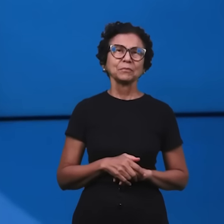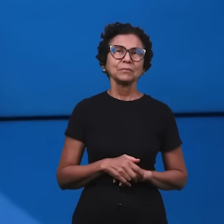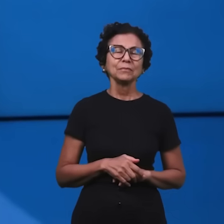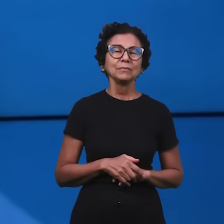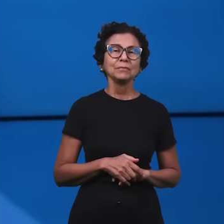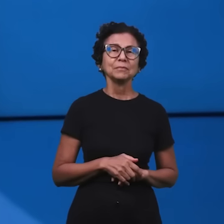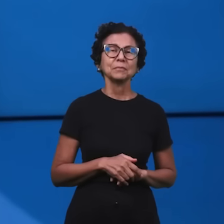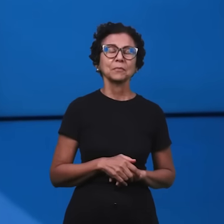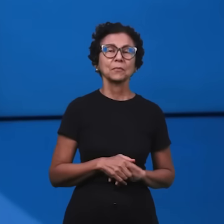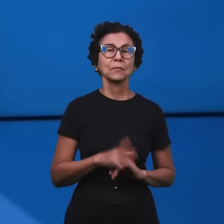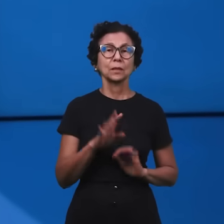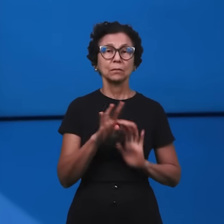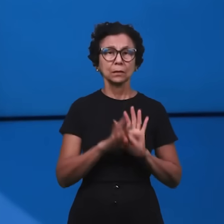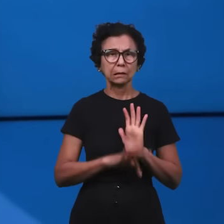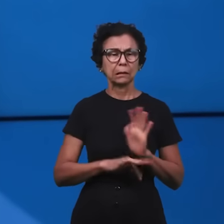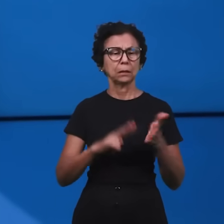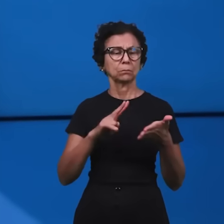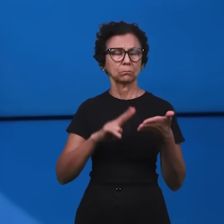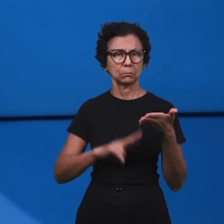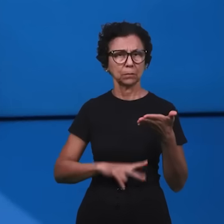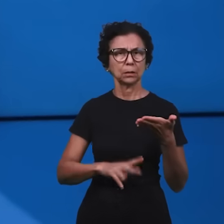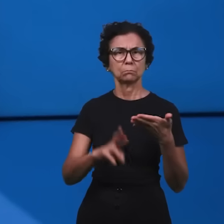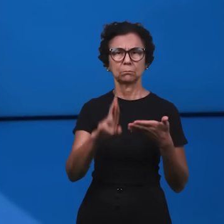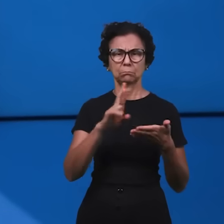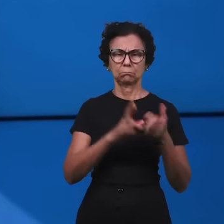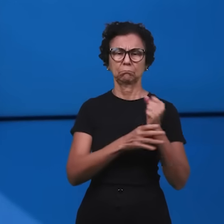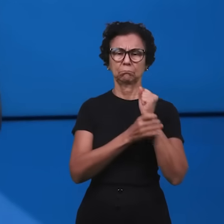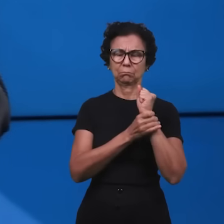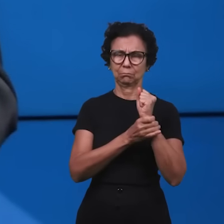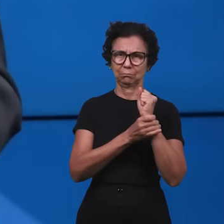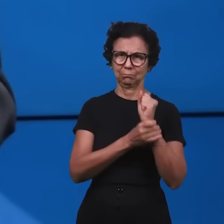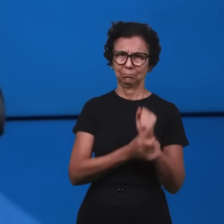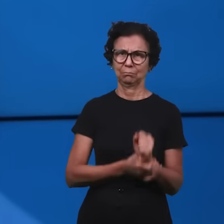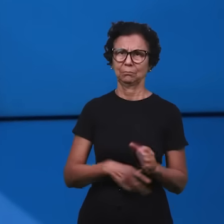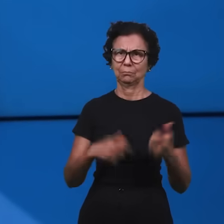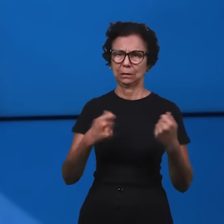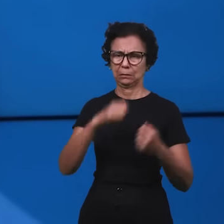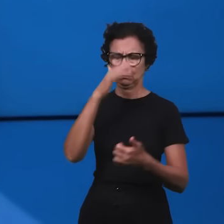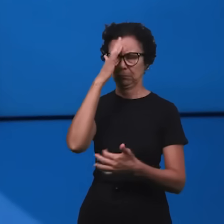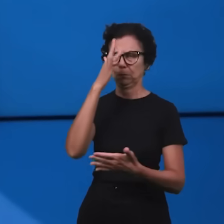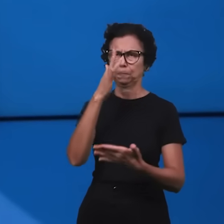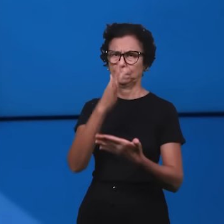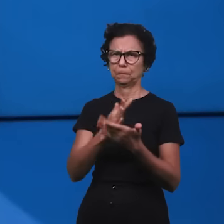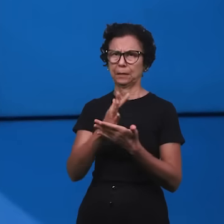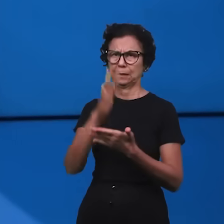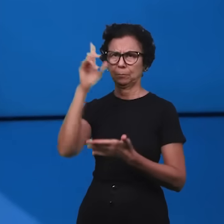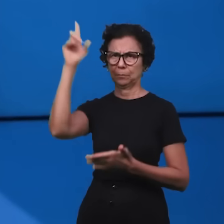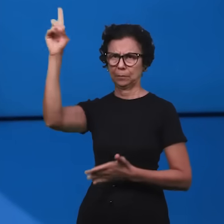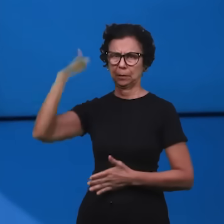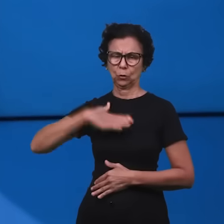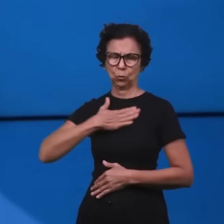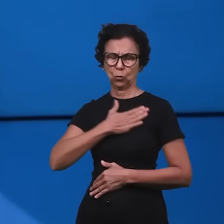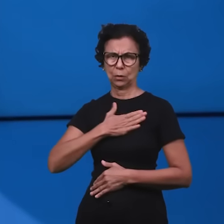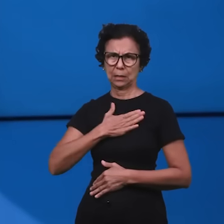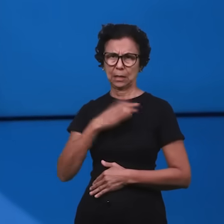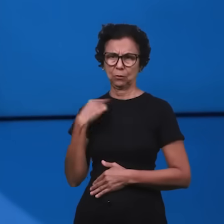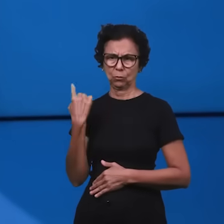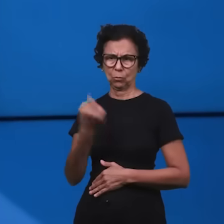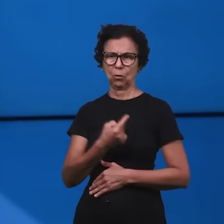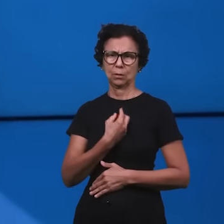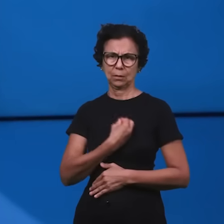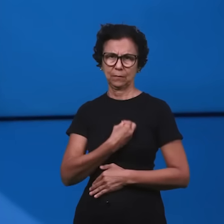lá em Goiás, né? Lendo ali o texto bíblico, dando a resposta segura, né? É preciso ter fé para agradar a Deus, né? Isso é